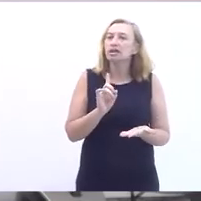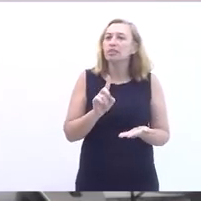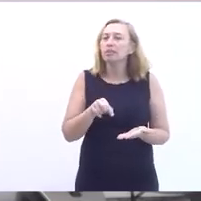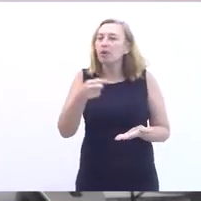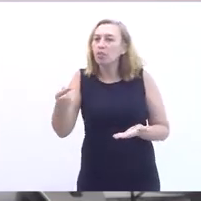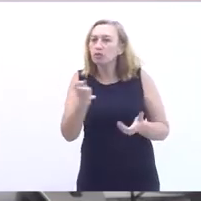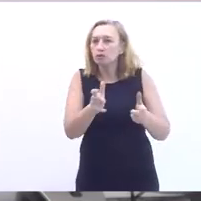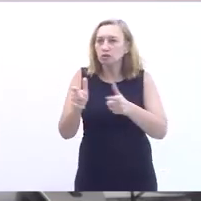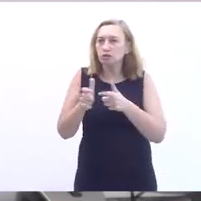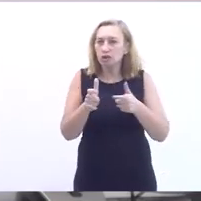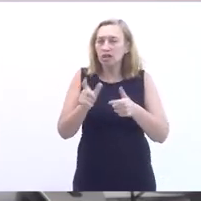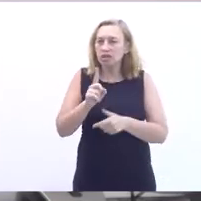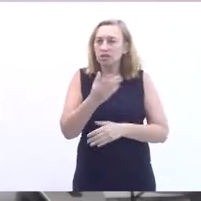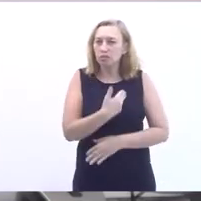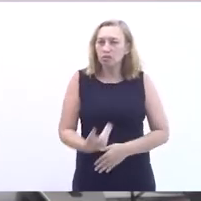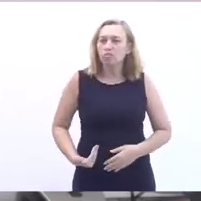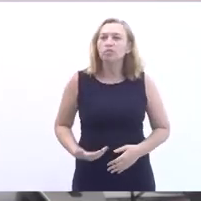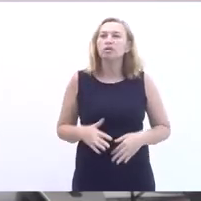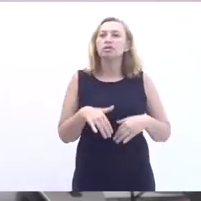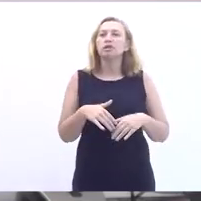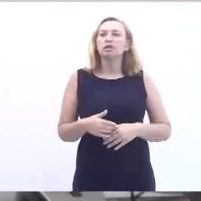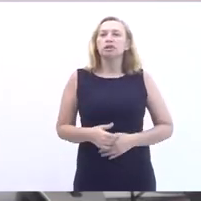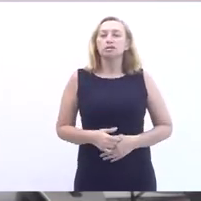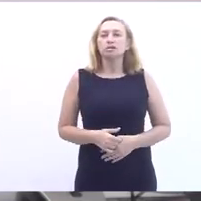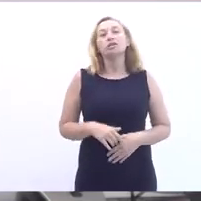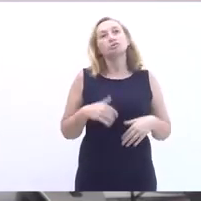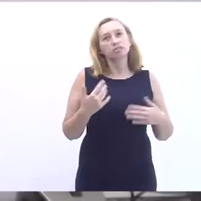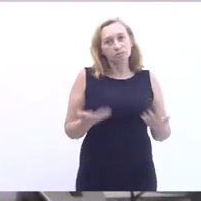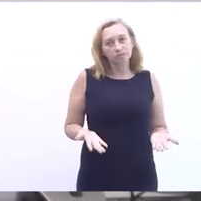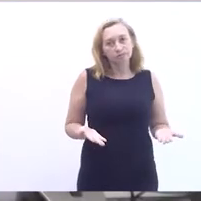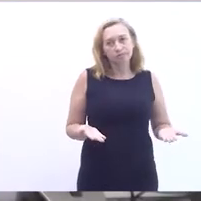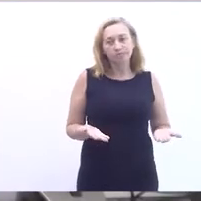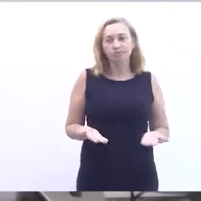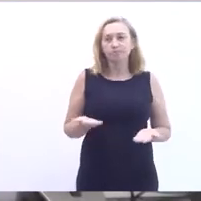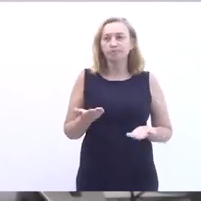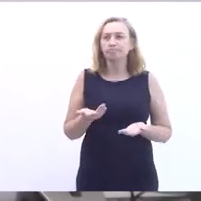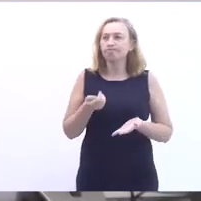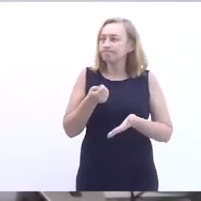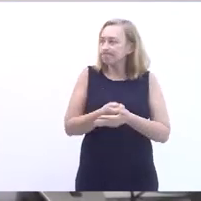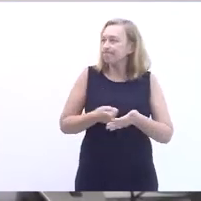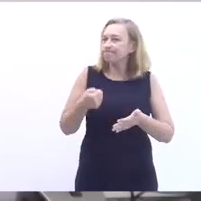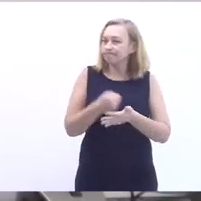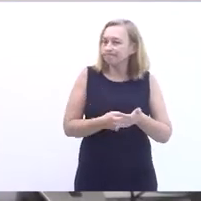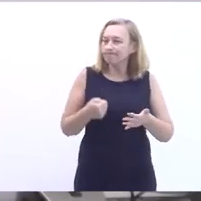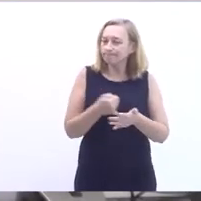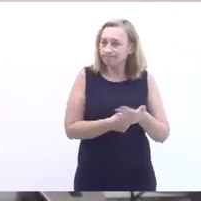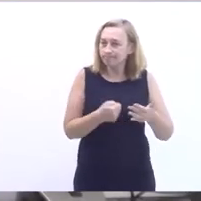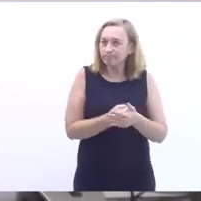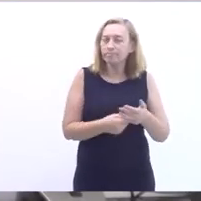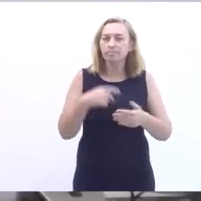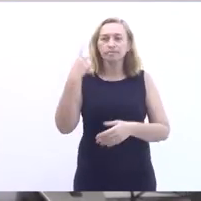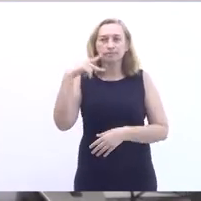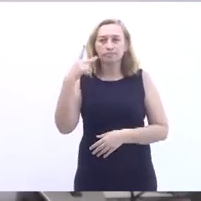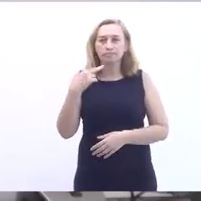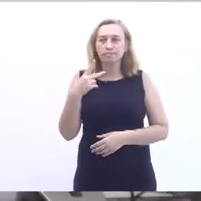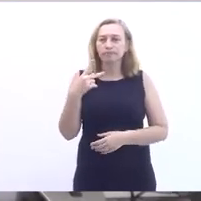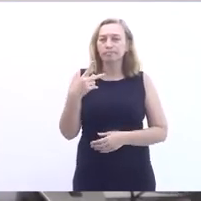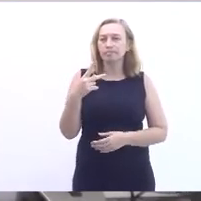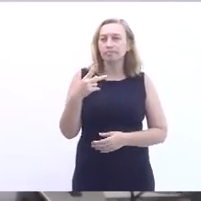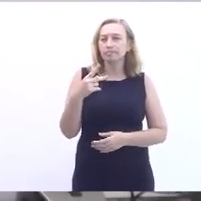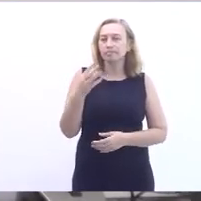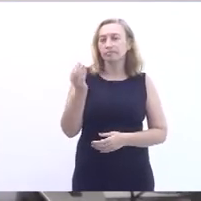outros fins que não públicos no entanto né Essa Percy e dessa política que é tão